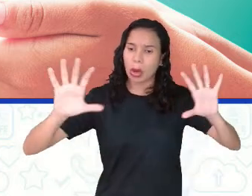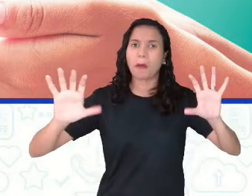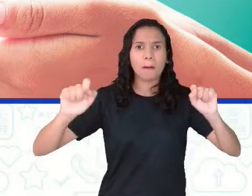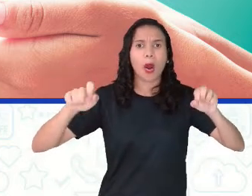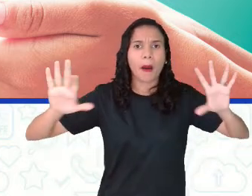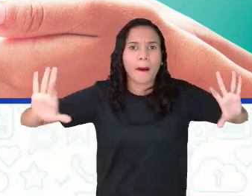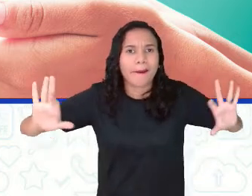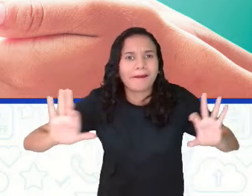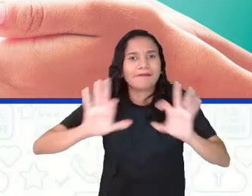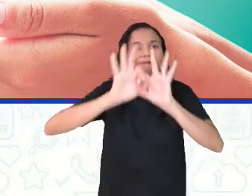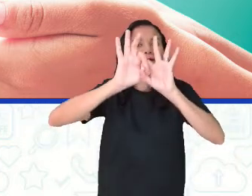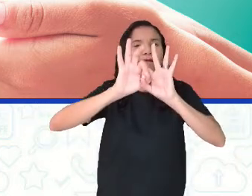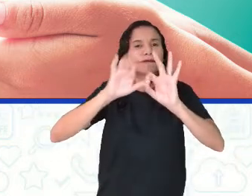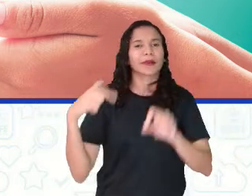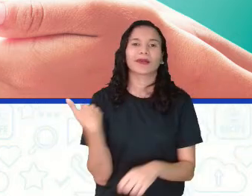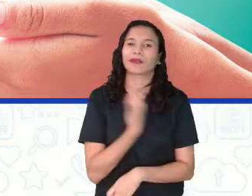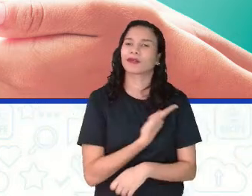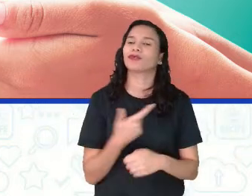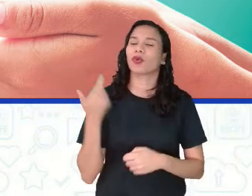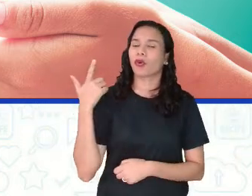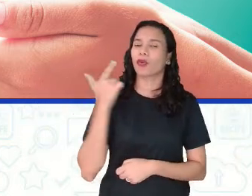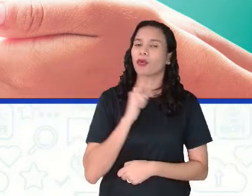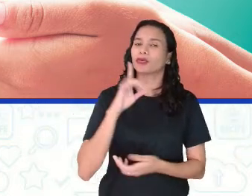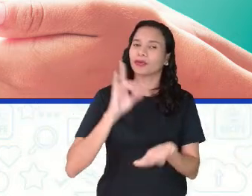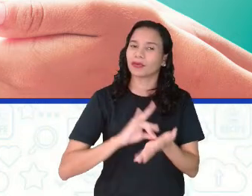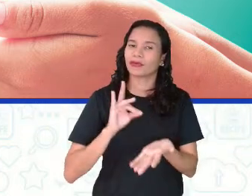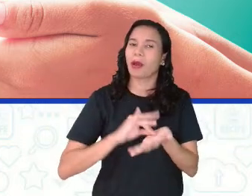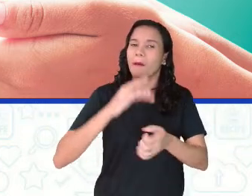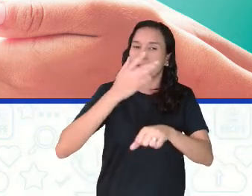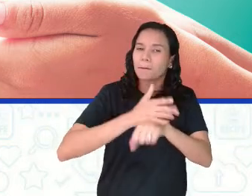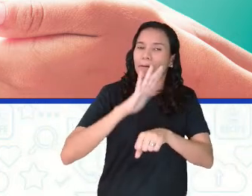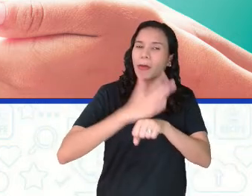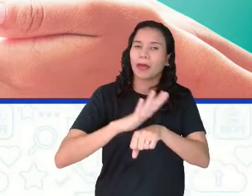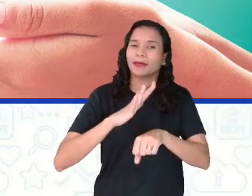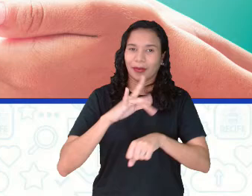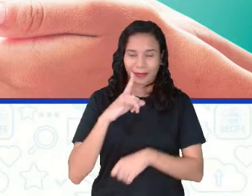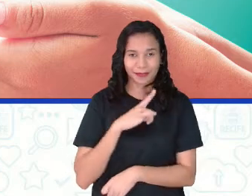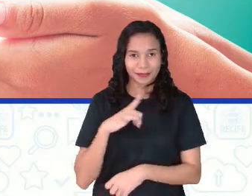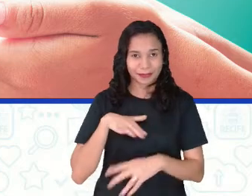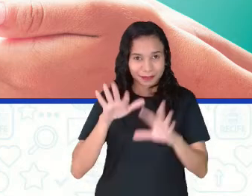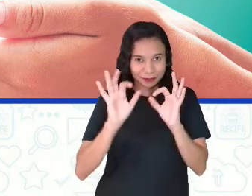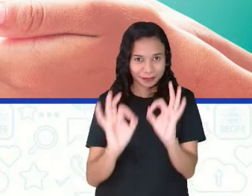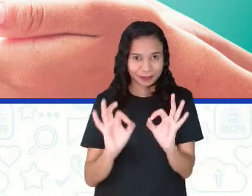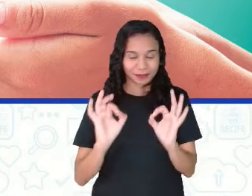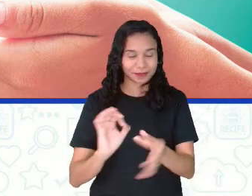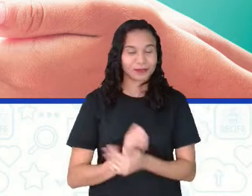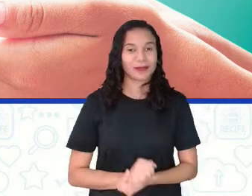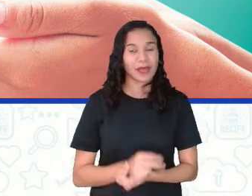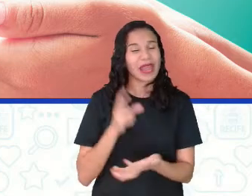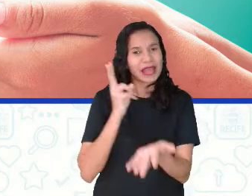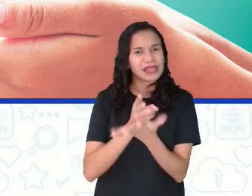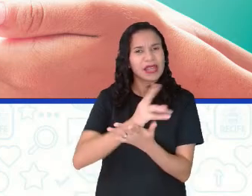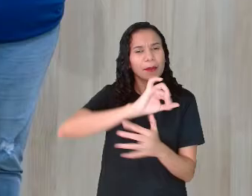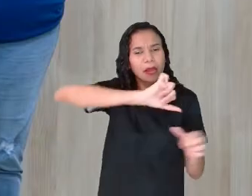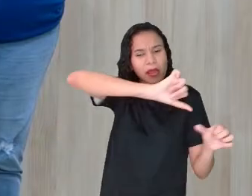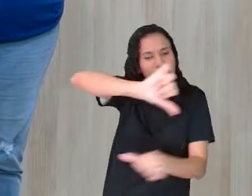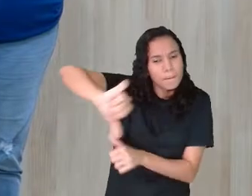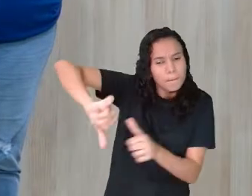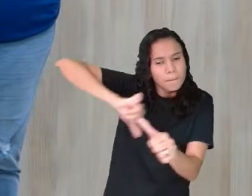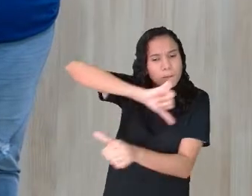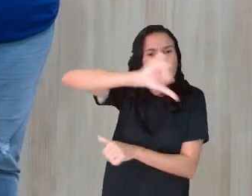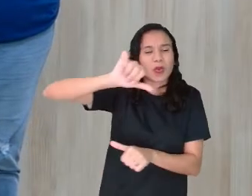compatíveis, sim, desde que a gente consiga colocar, né, em prática, né? Toda mudança